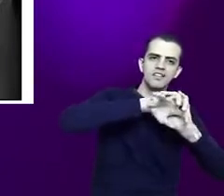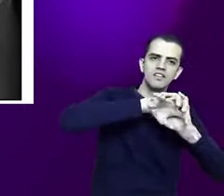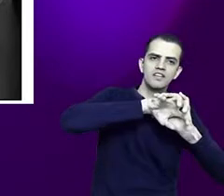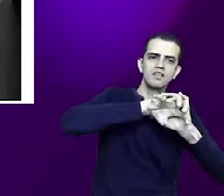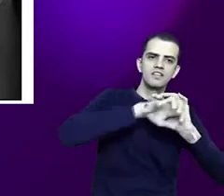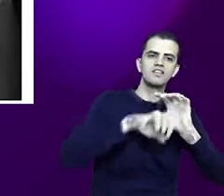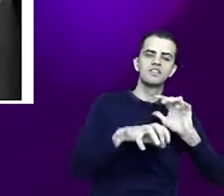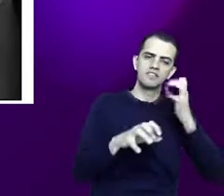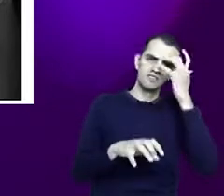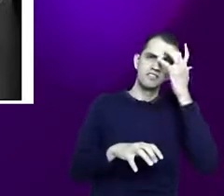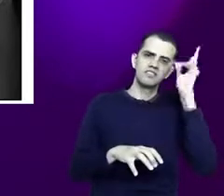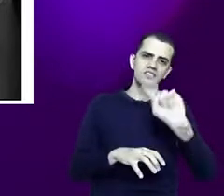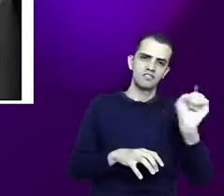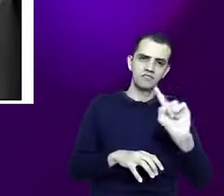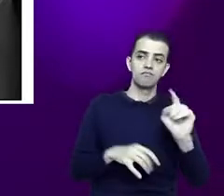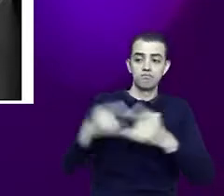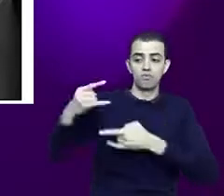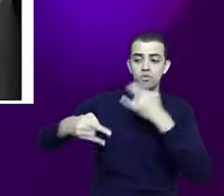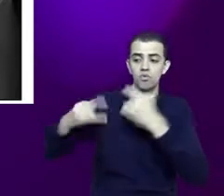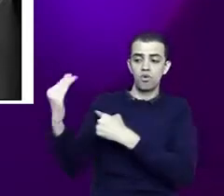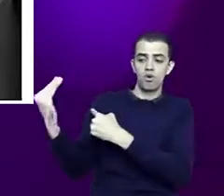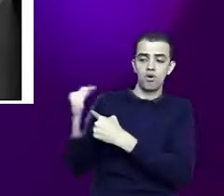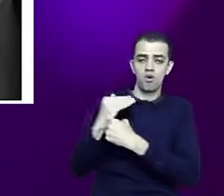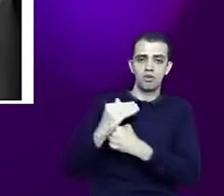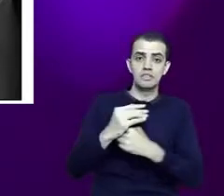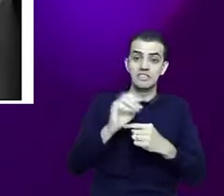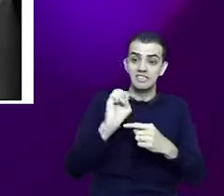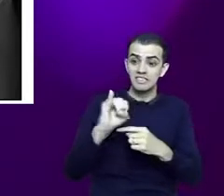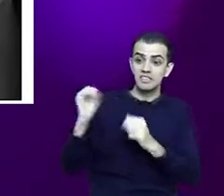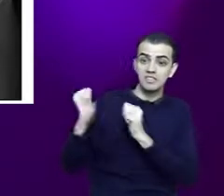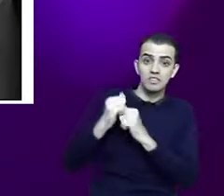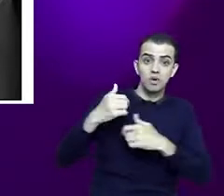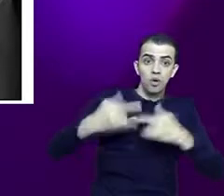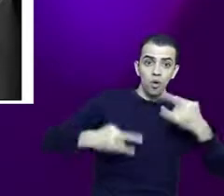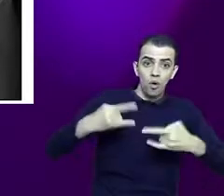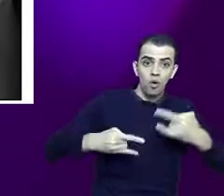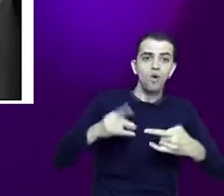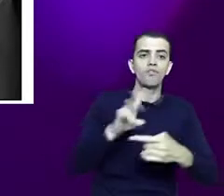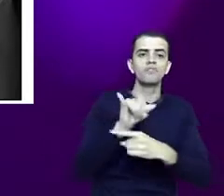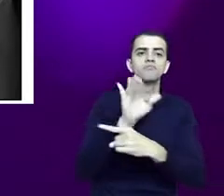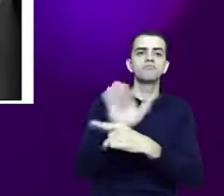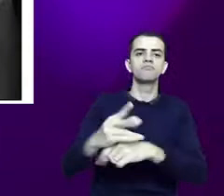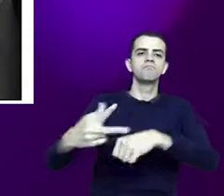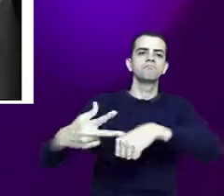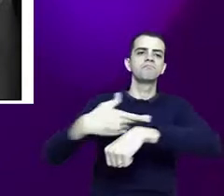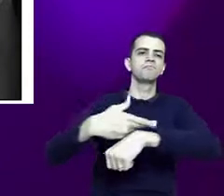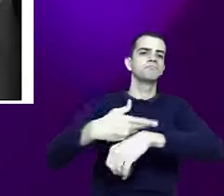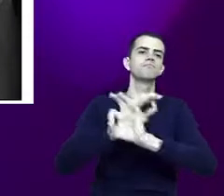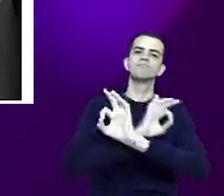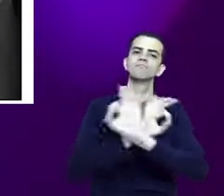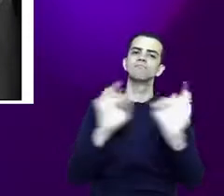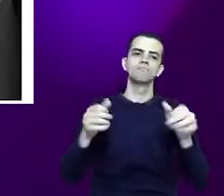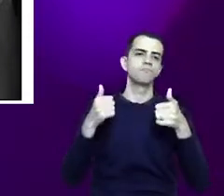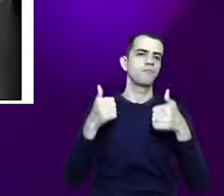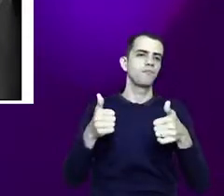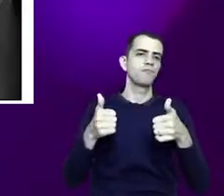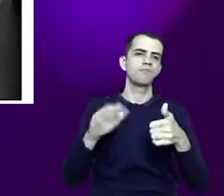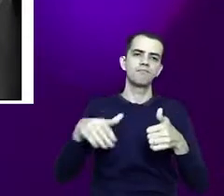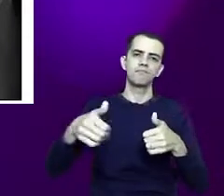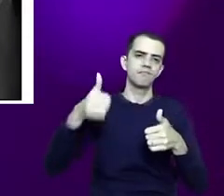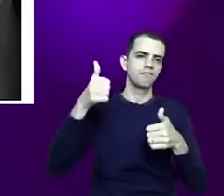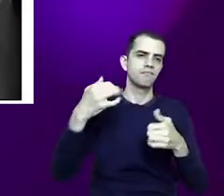portanto, para ela, a robótica seria fundamental para um desfecho melhor, um resultado melhor da cirurgia, com